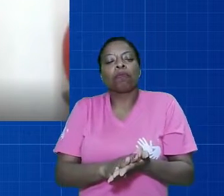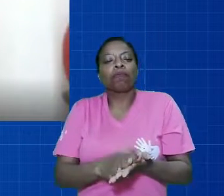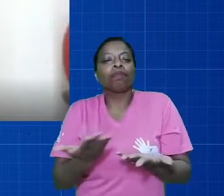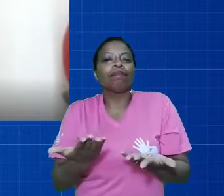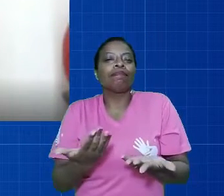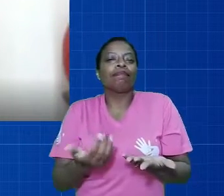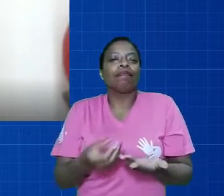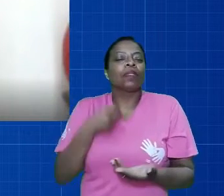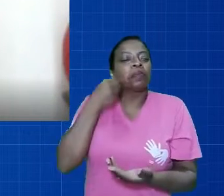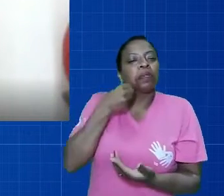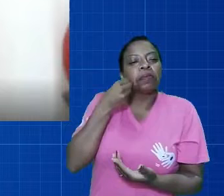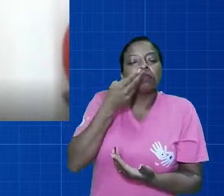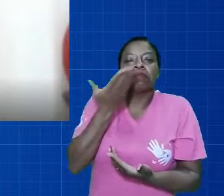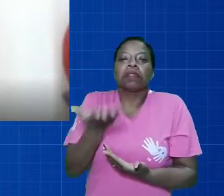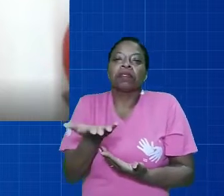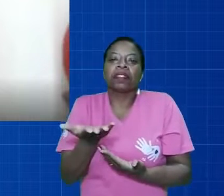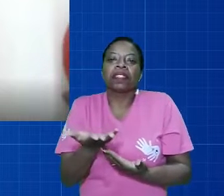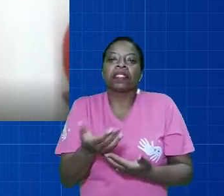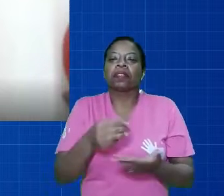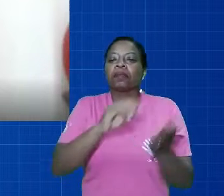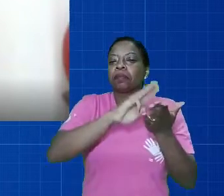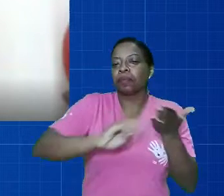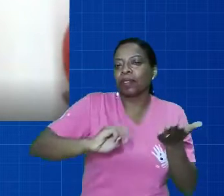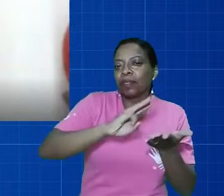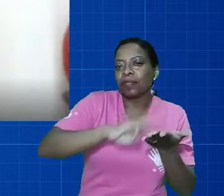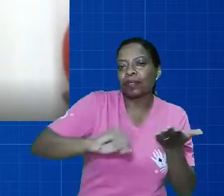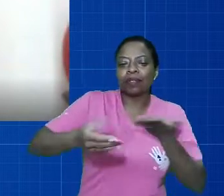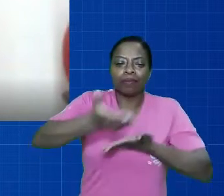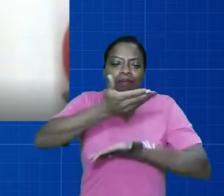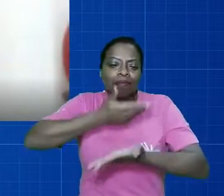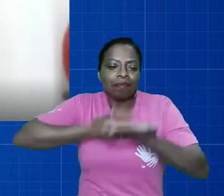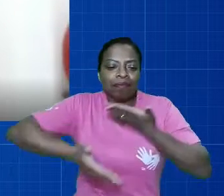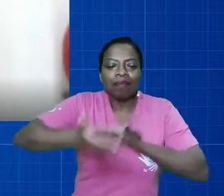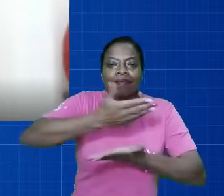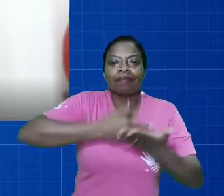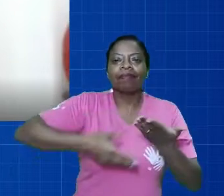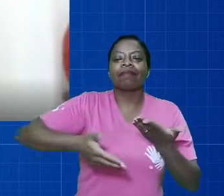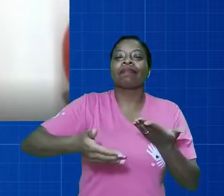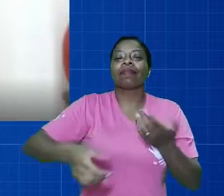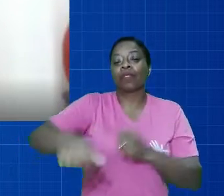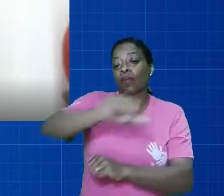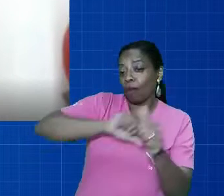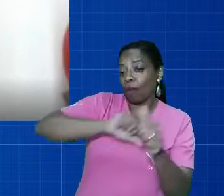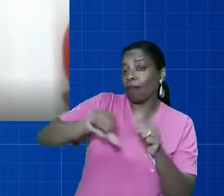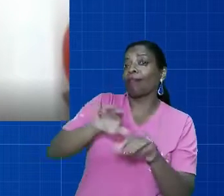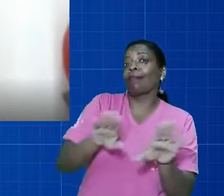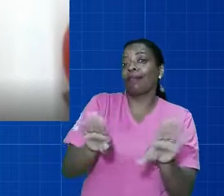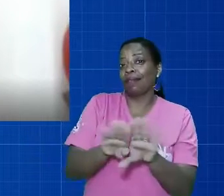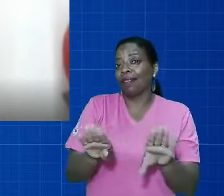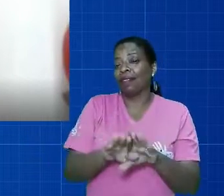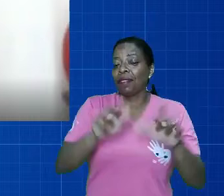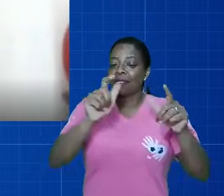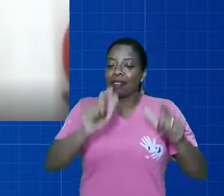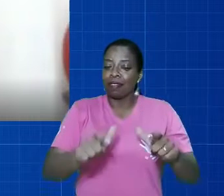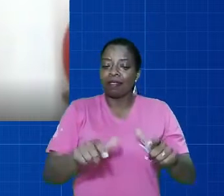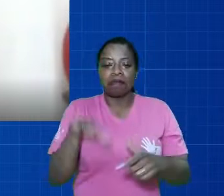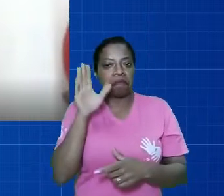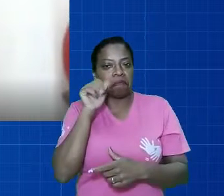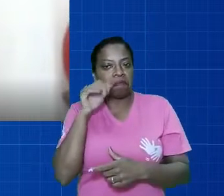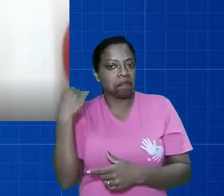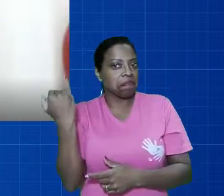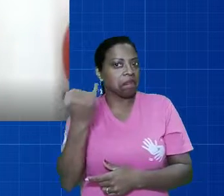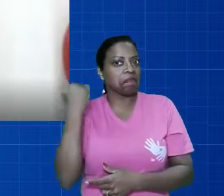testar metodologias, né, compartilhar, trocar, né? Então é um espaço assim muito, muito